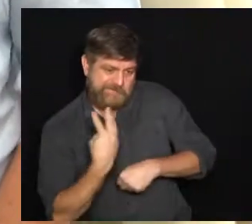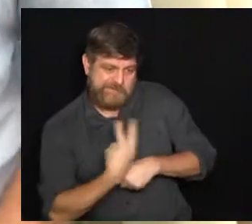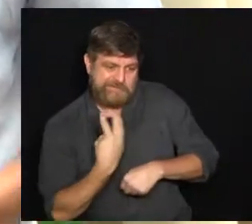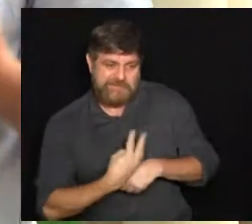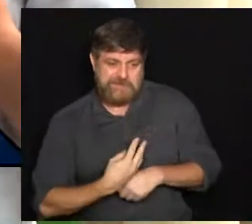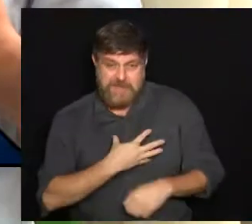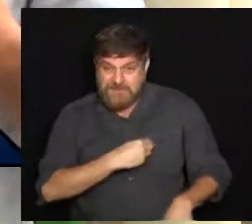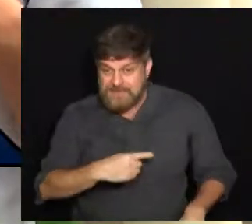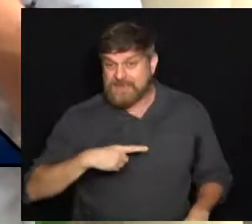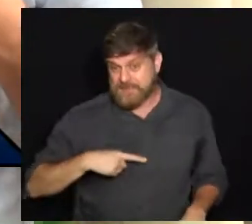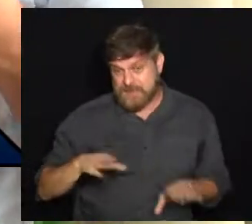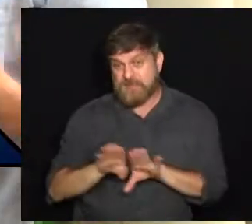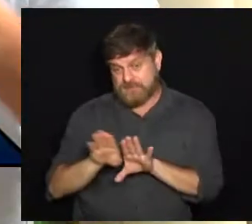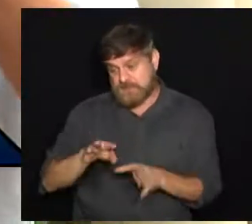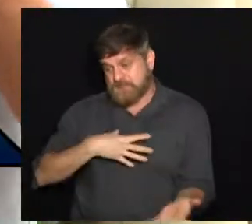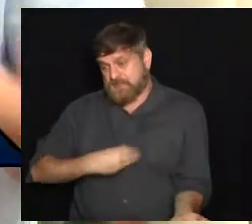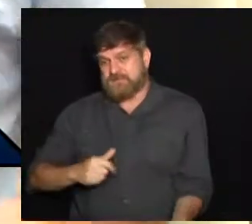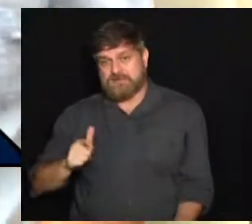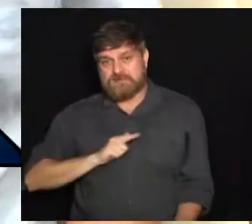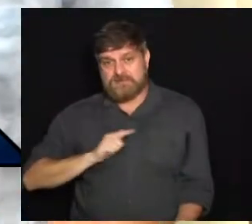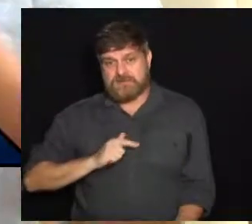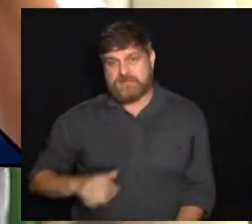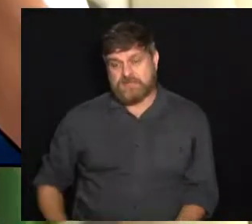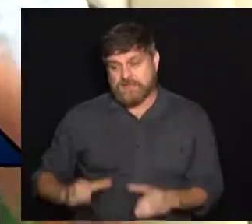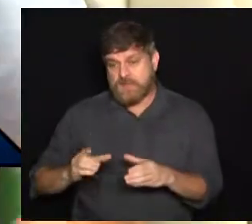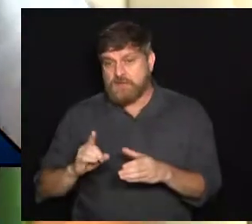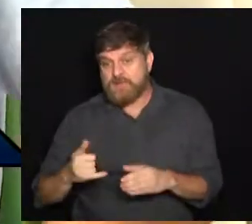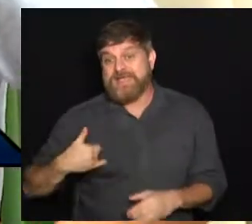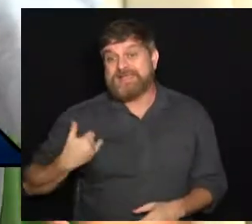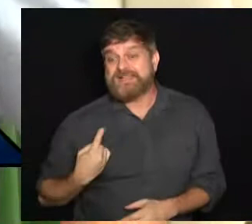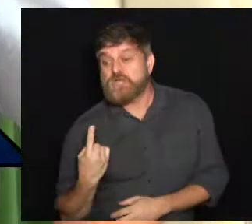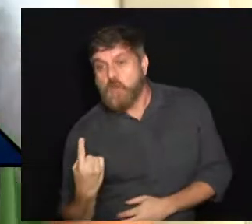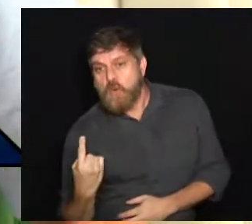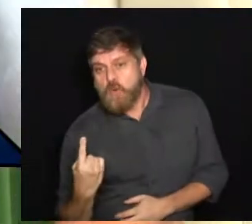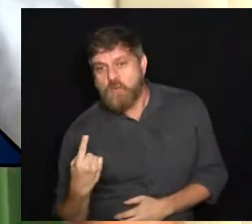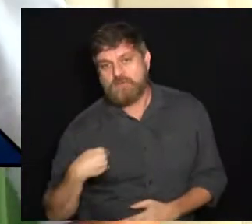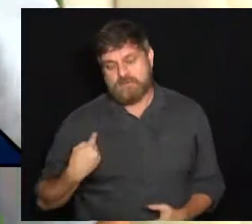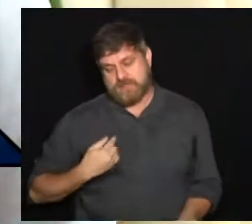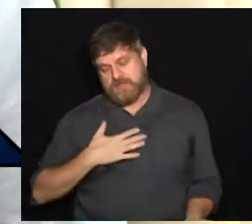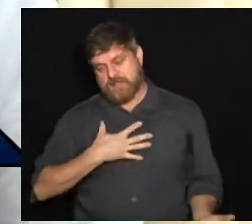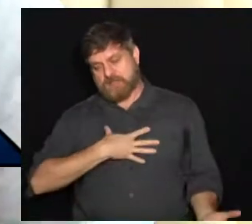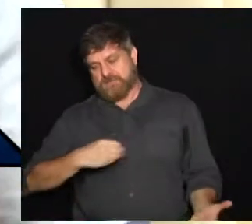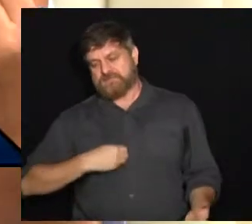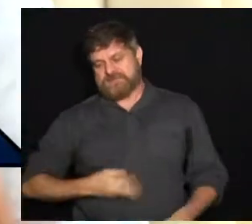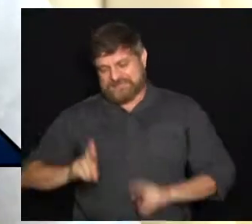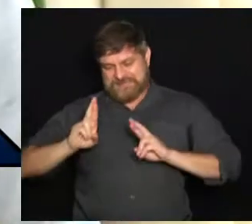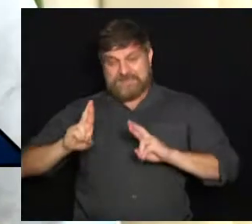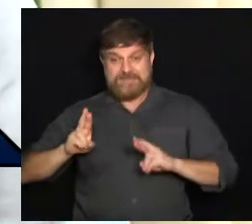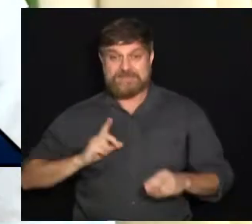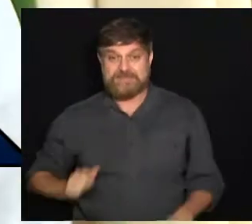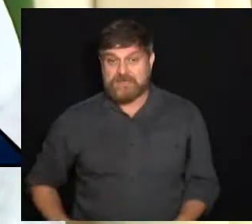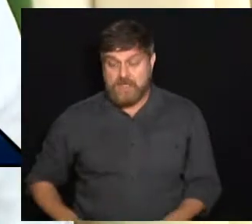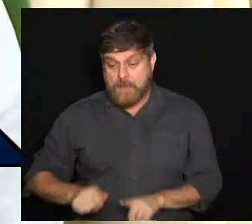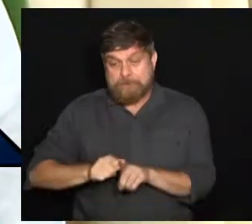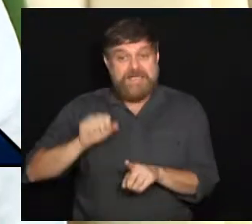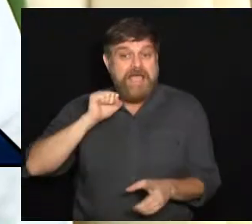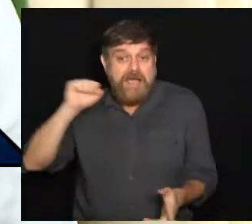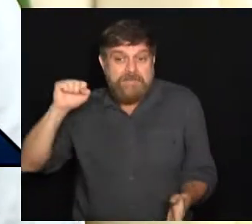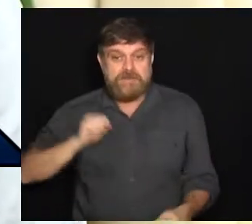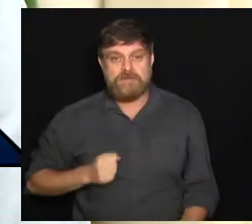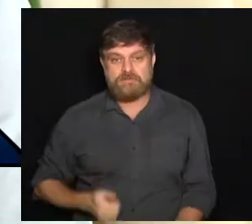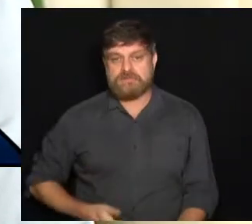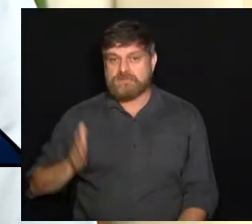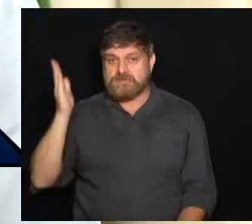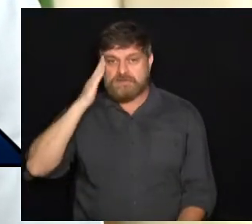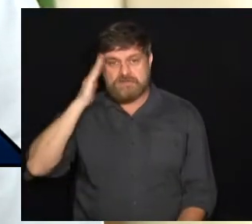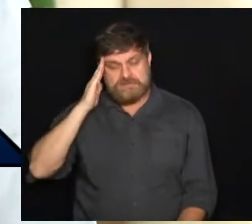filho, né? Eu também tenho criança pequena. Meu filho vai fazer aniversário de 1 ano, que é uma festa que a gente super espera comemorar daqui a pouco, agora em abril. E eu já sei